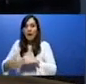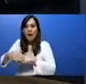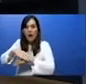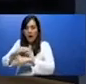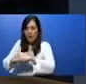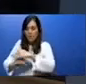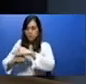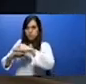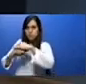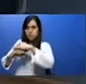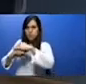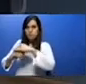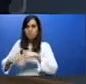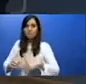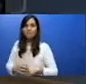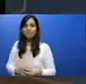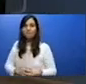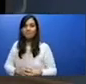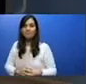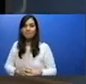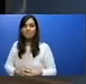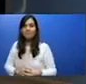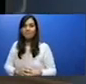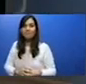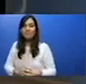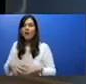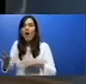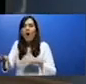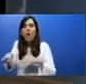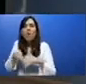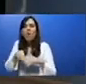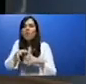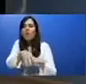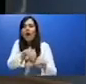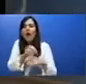tamanco. Complete a regra, observando aqui as